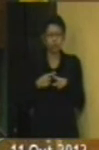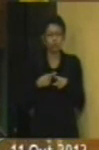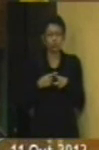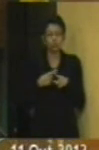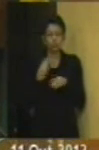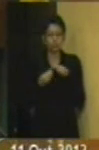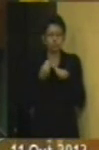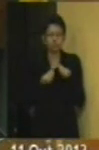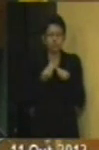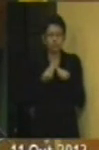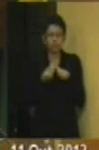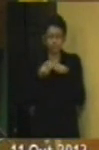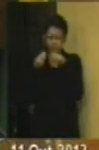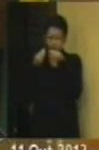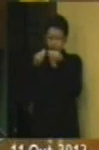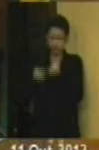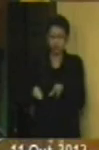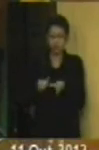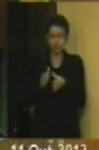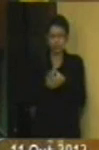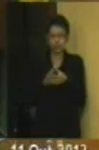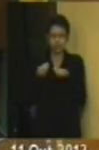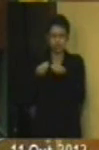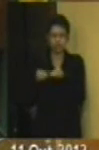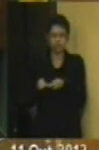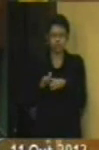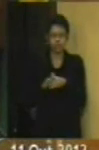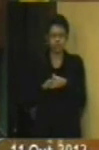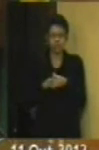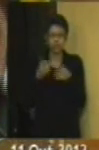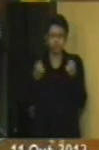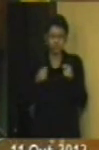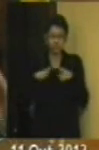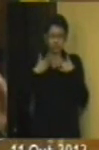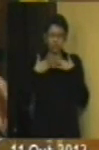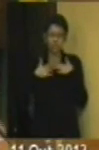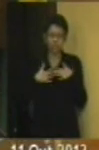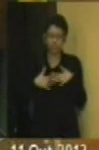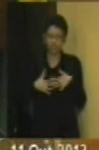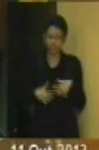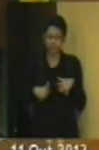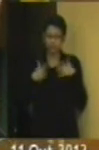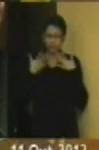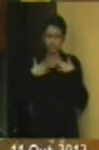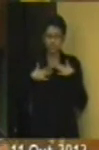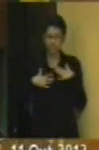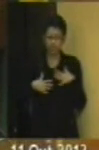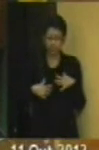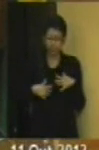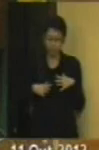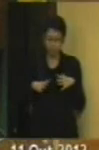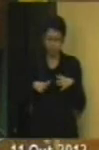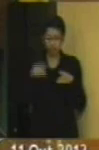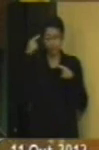voto do seu sogro tenha soprado o voto do seu sogro ba longe então vossa excelência a baixar a bola diminuir colocar os pés no chão